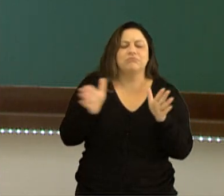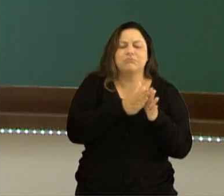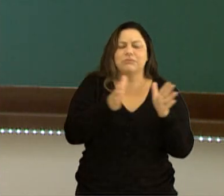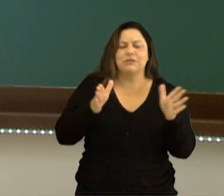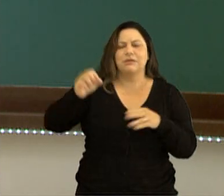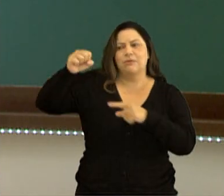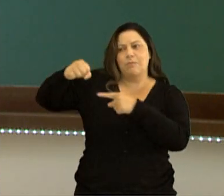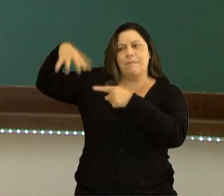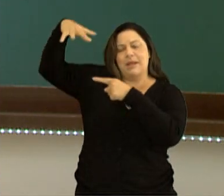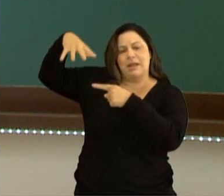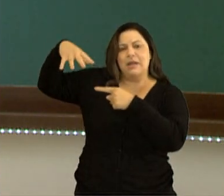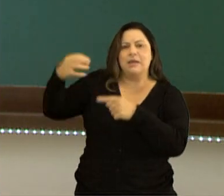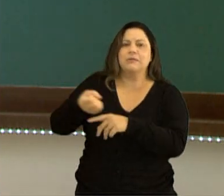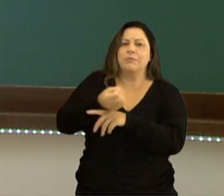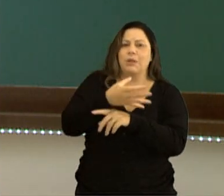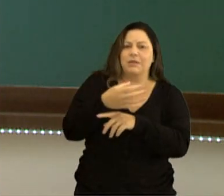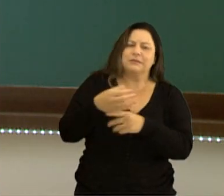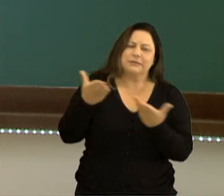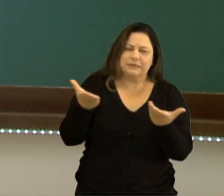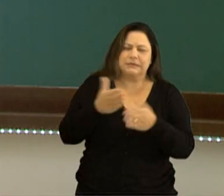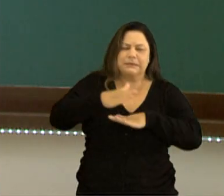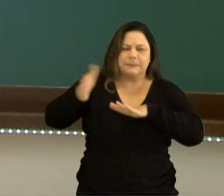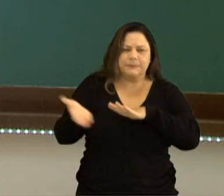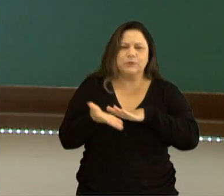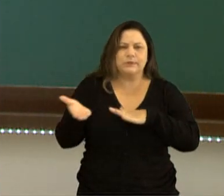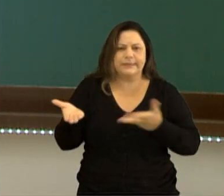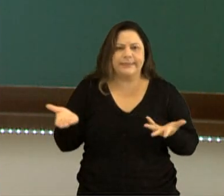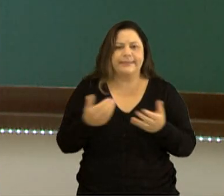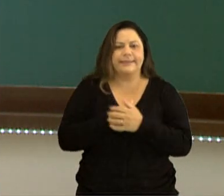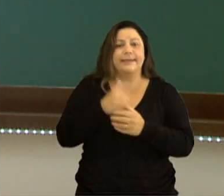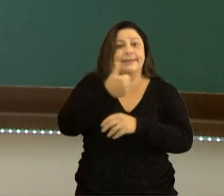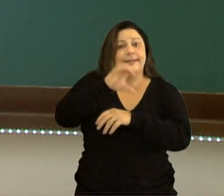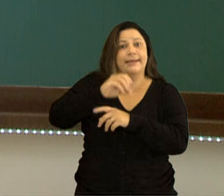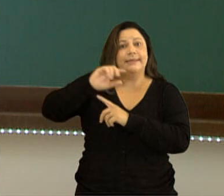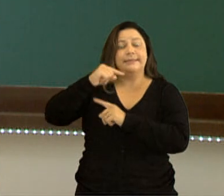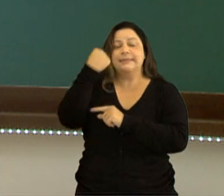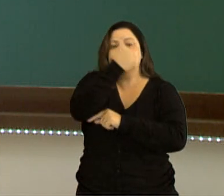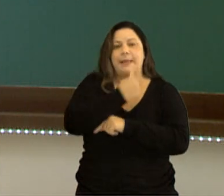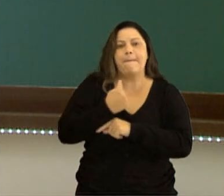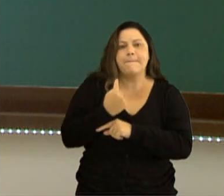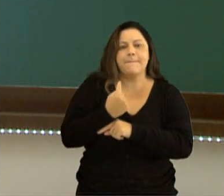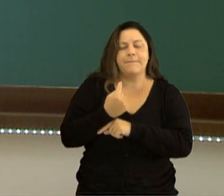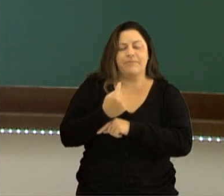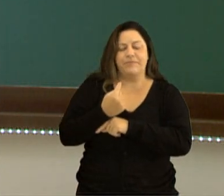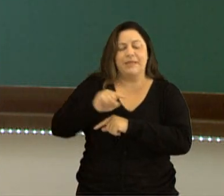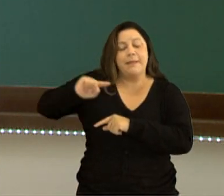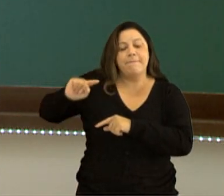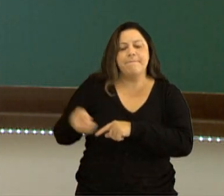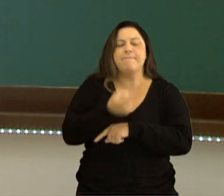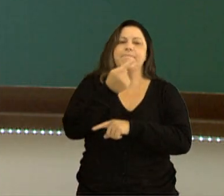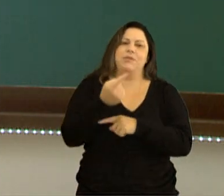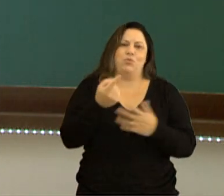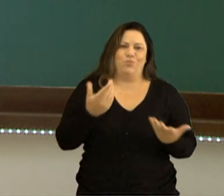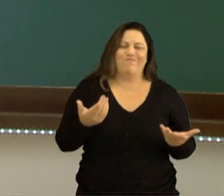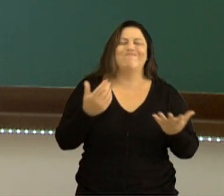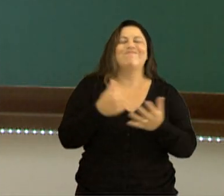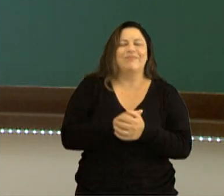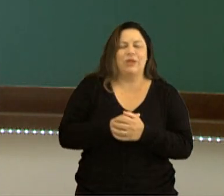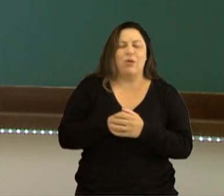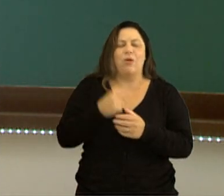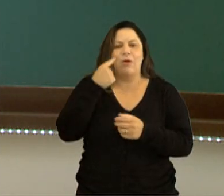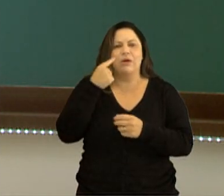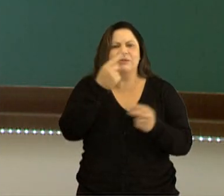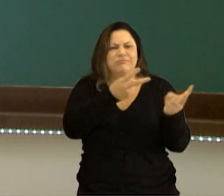mais moderna, durar até 10.000 horas. Como é que foi feito isso? Foi feito um ensaio estatístico e se chegou que a